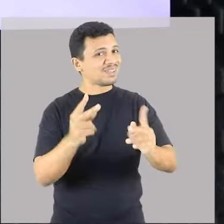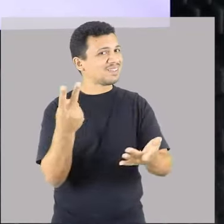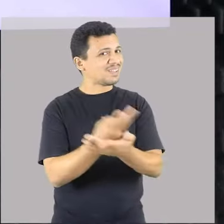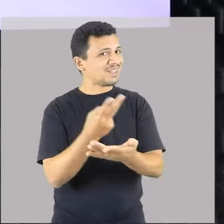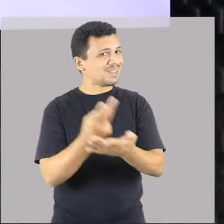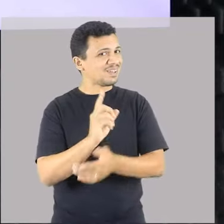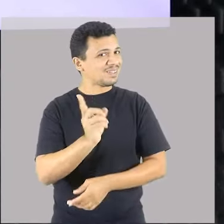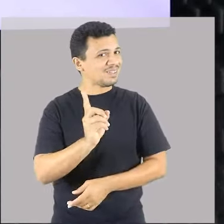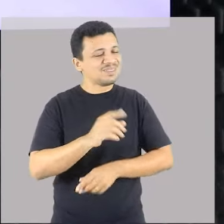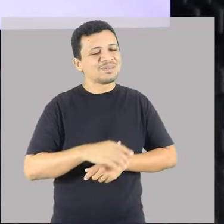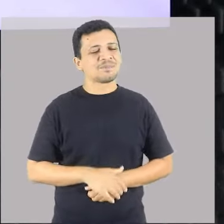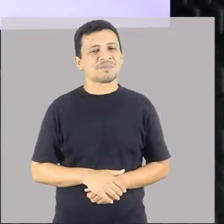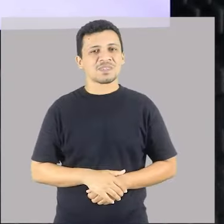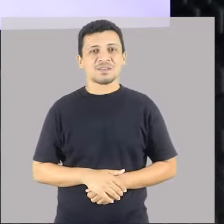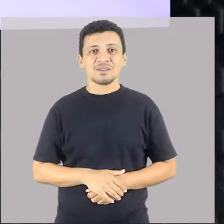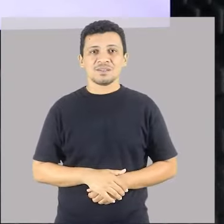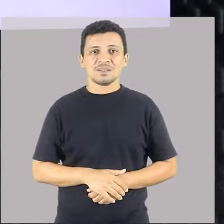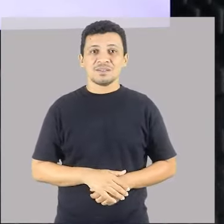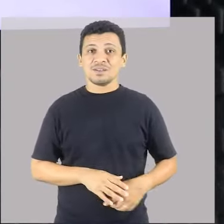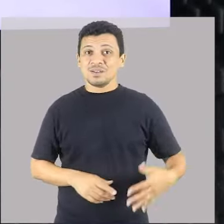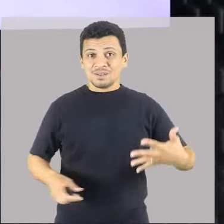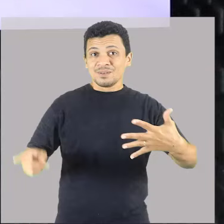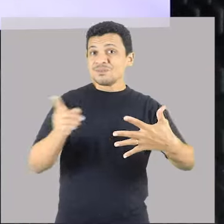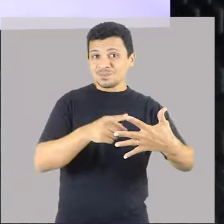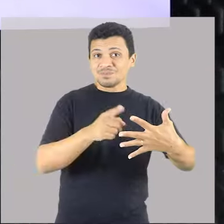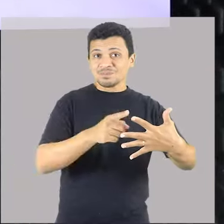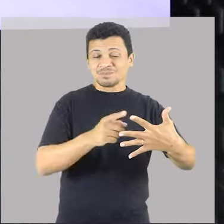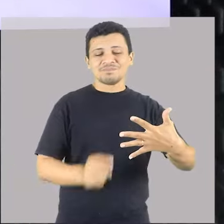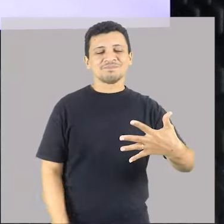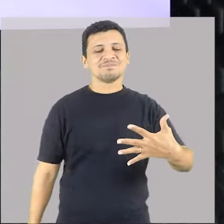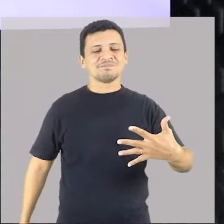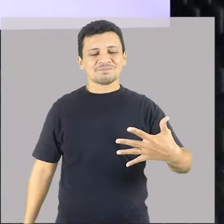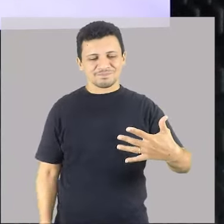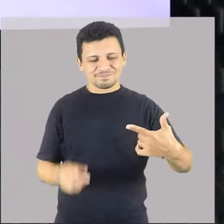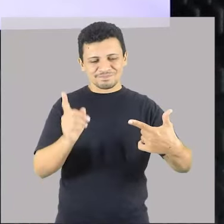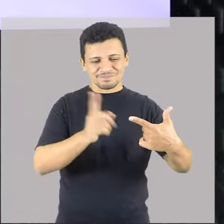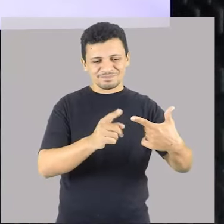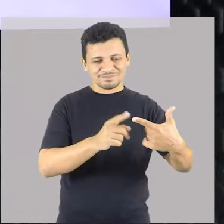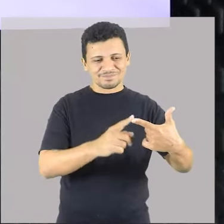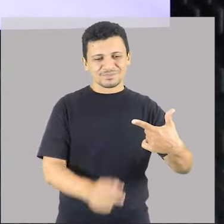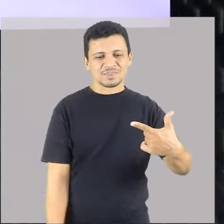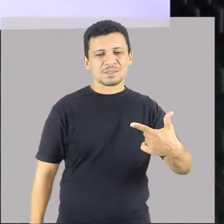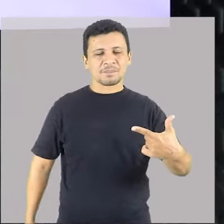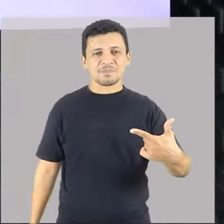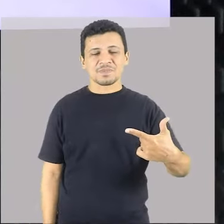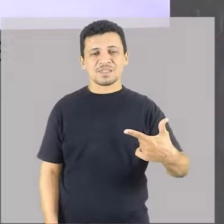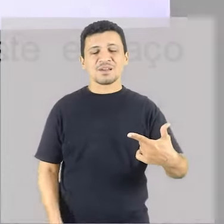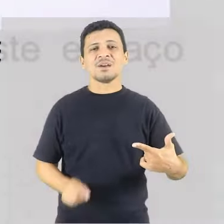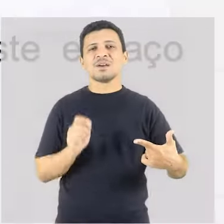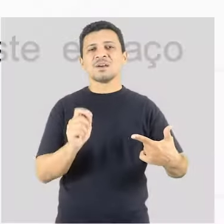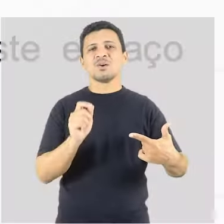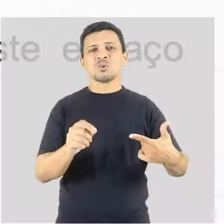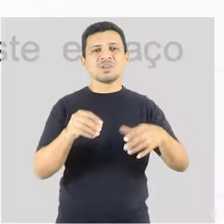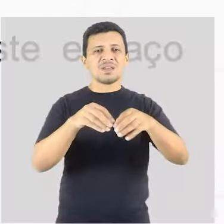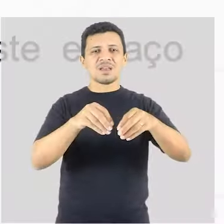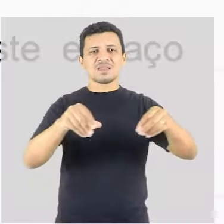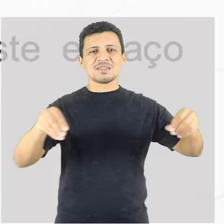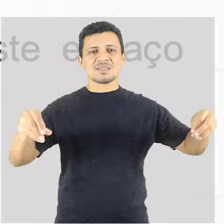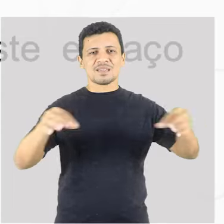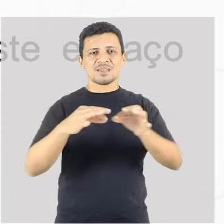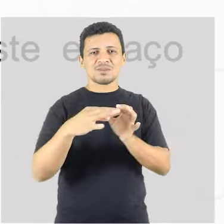hein vamos evoluir para uma próxima categoria do espaço geográfico próximo elemento vamos lá vamos falar sobre o território esse